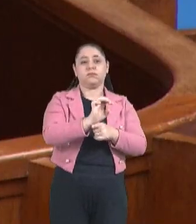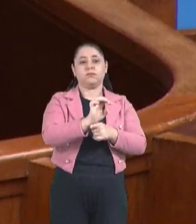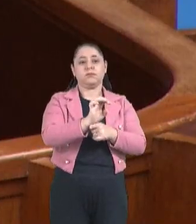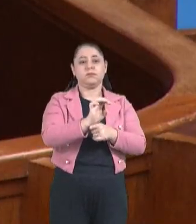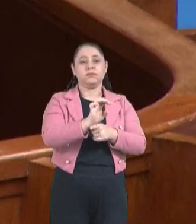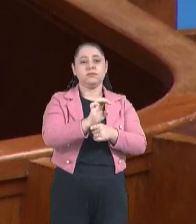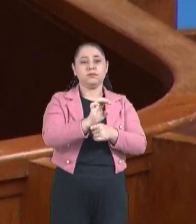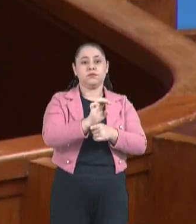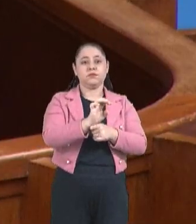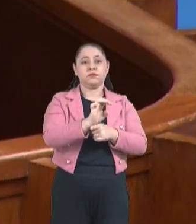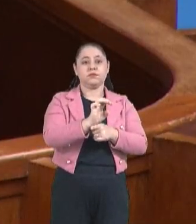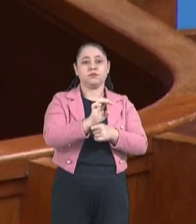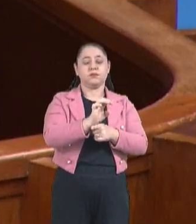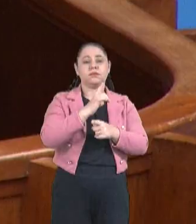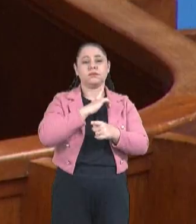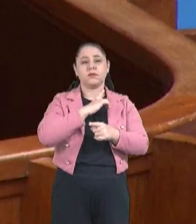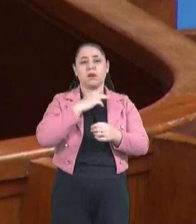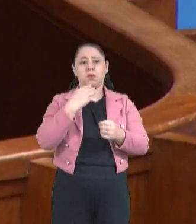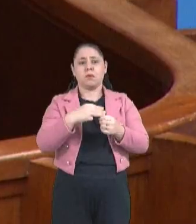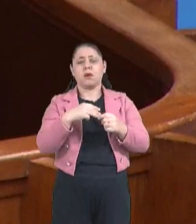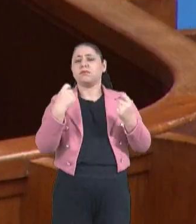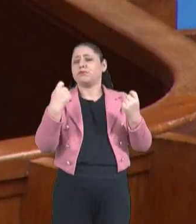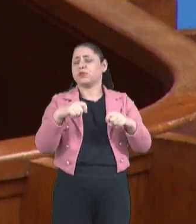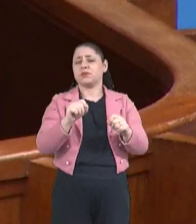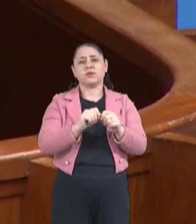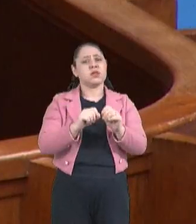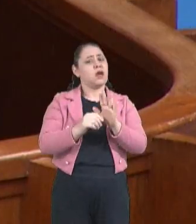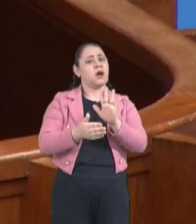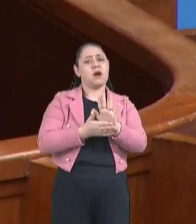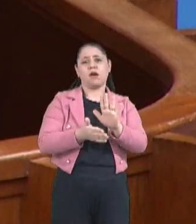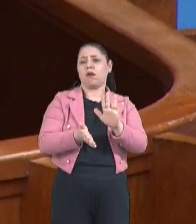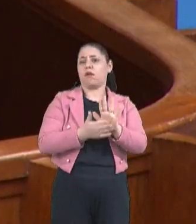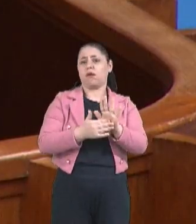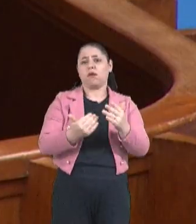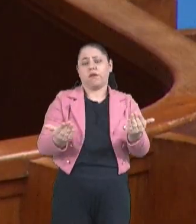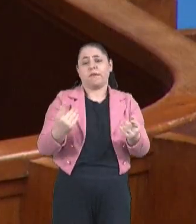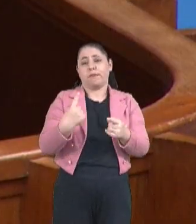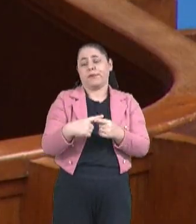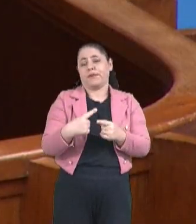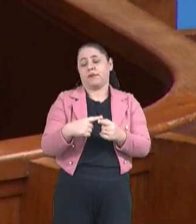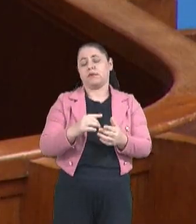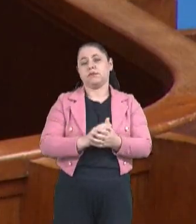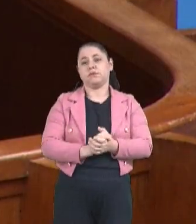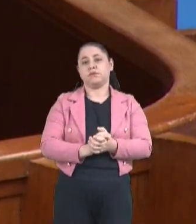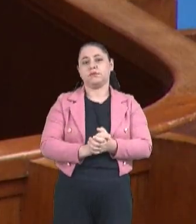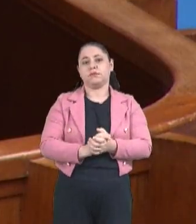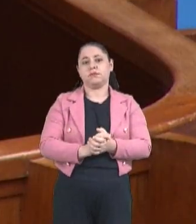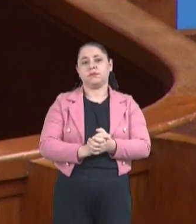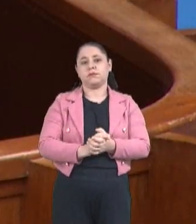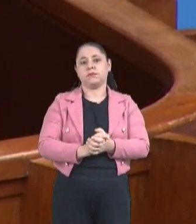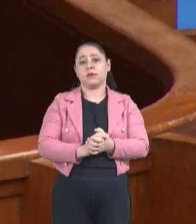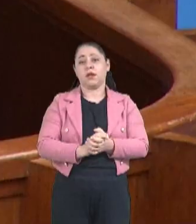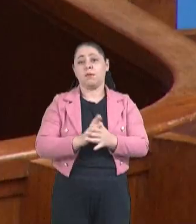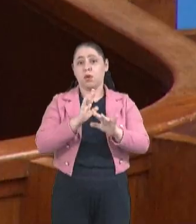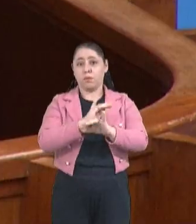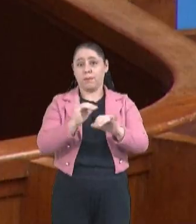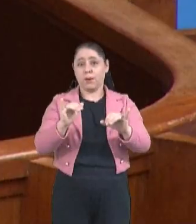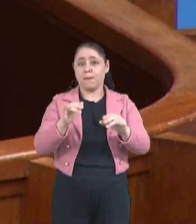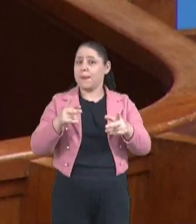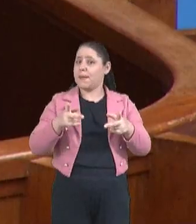o governo municipal deveria tomar essa iniciativa, porque para ser uma